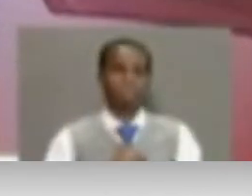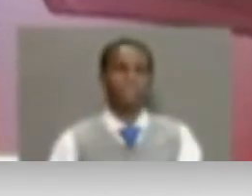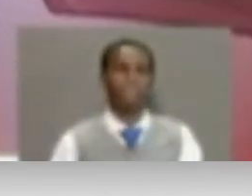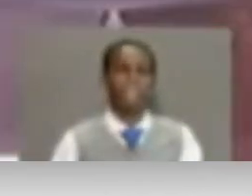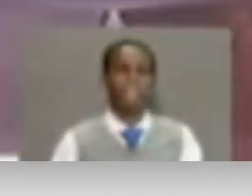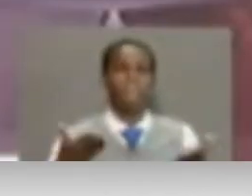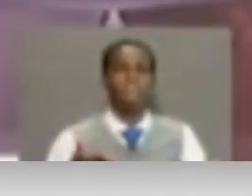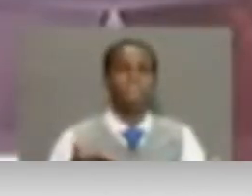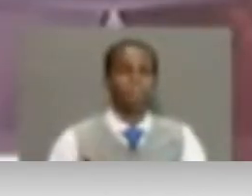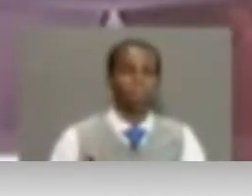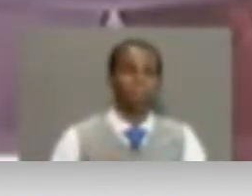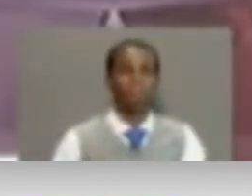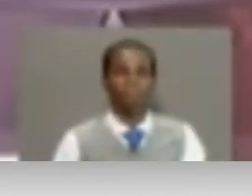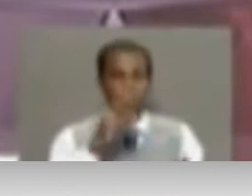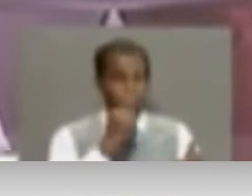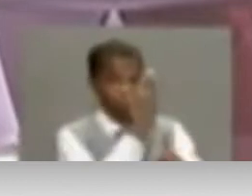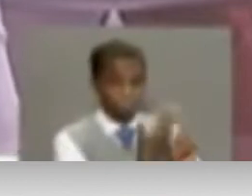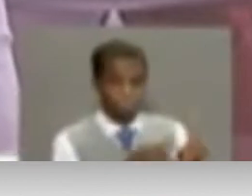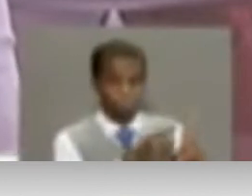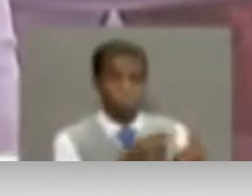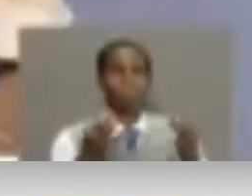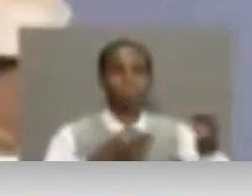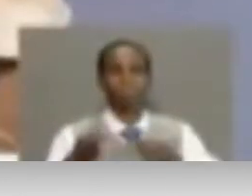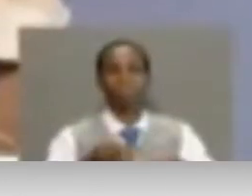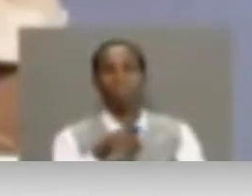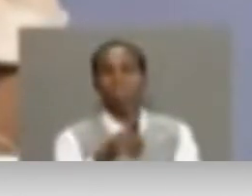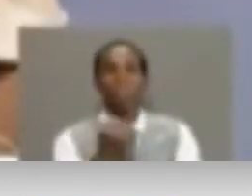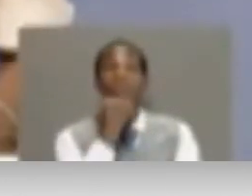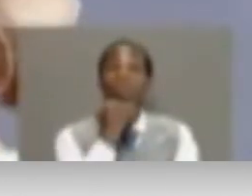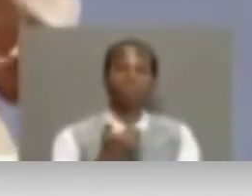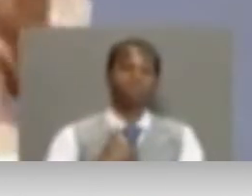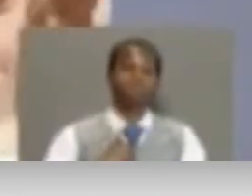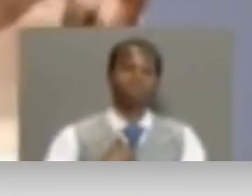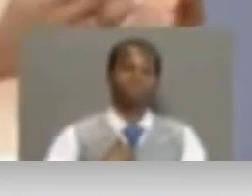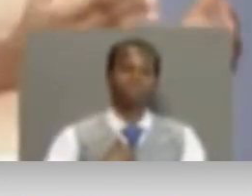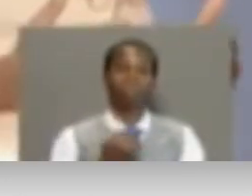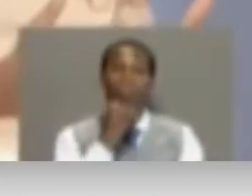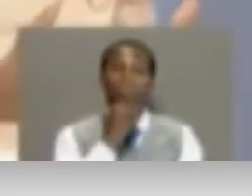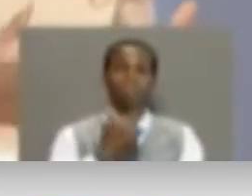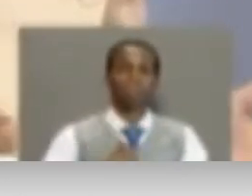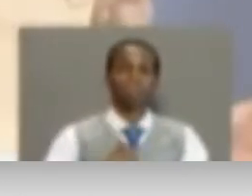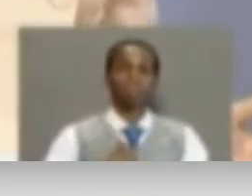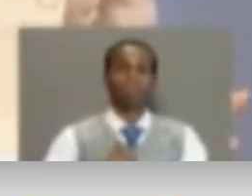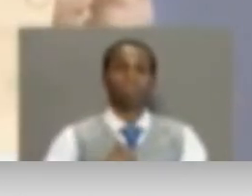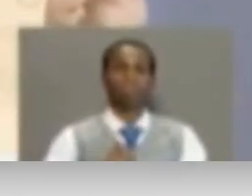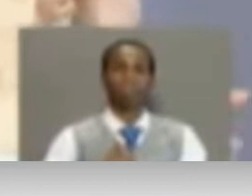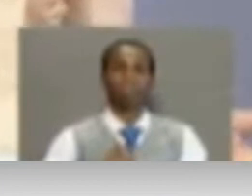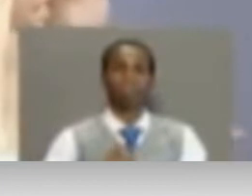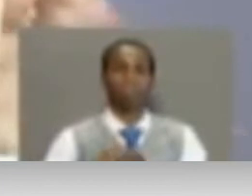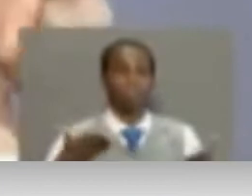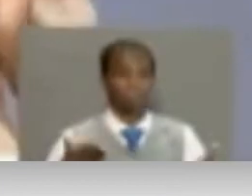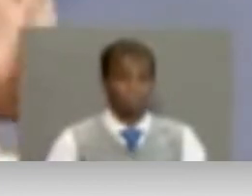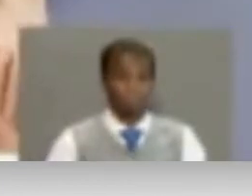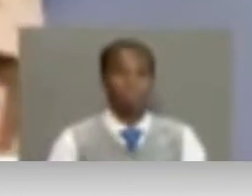locução. Sim, não é muito correta. Só deixa-me falar. Se falar isso, é minha opinião, está a dizer que o voto vencido é de uma pessoa mais básica. Não, não está